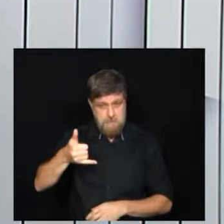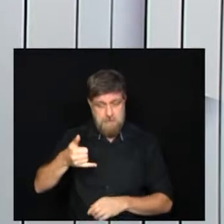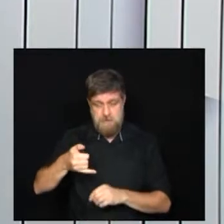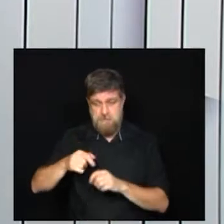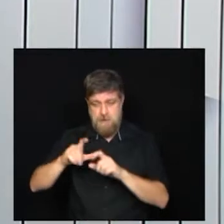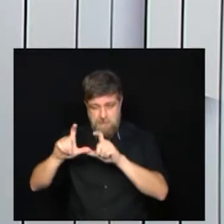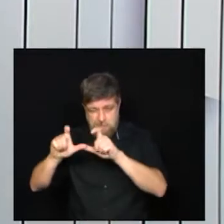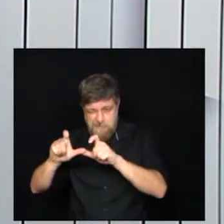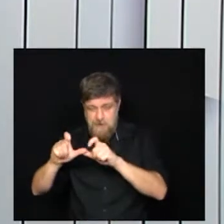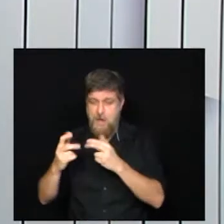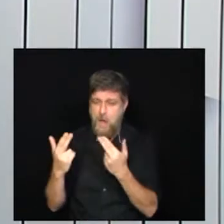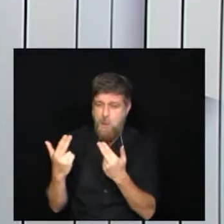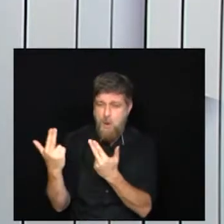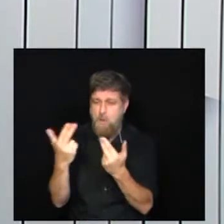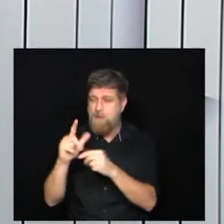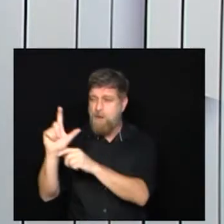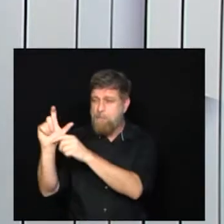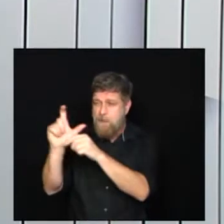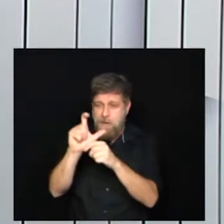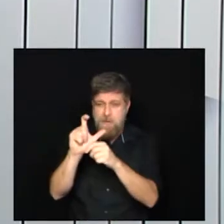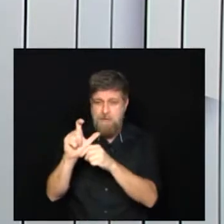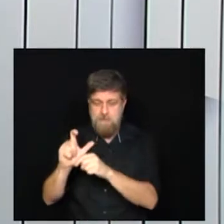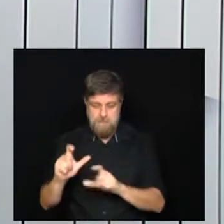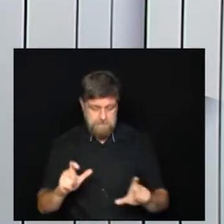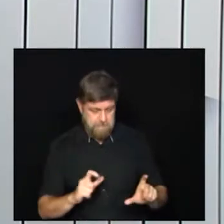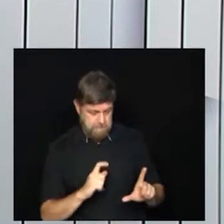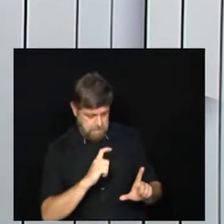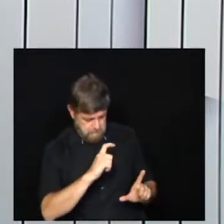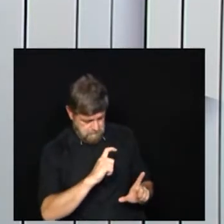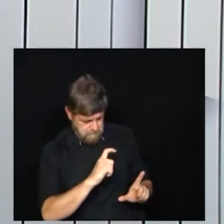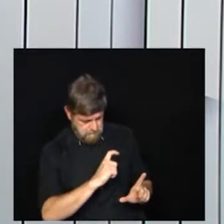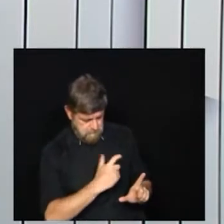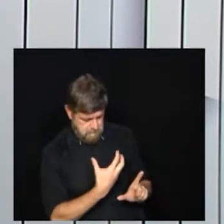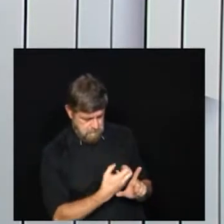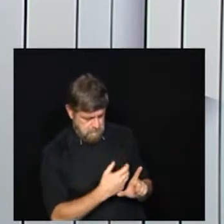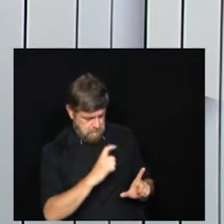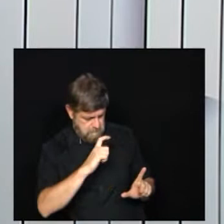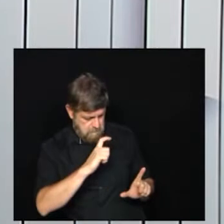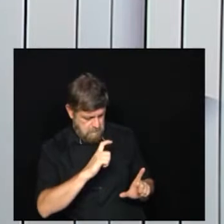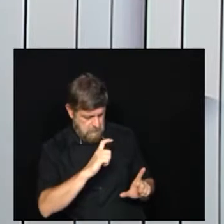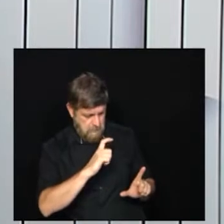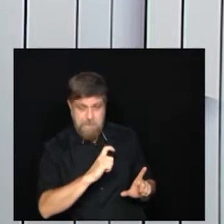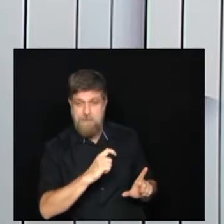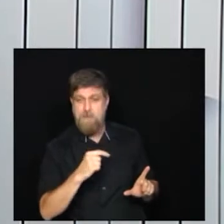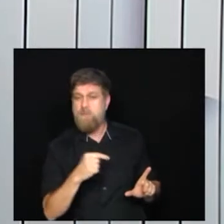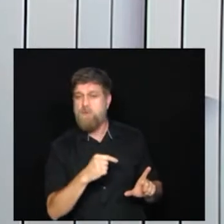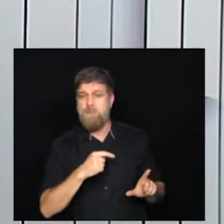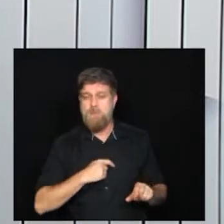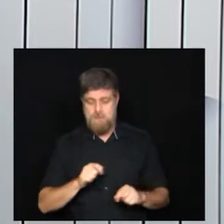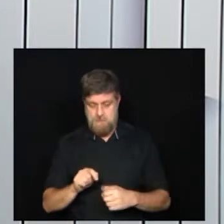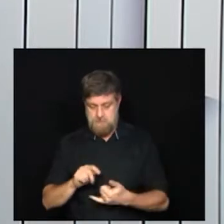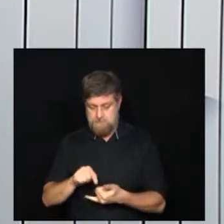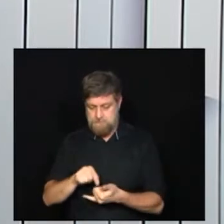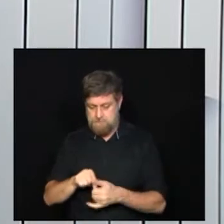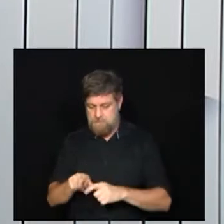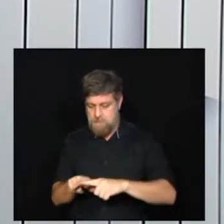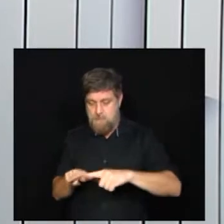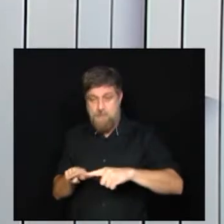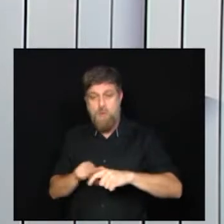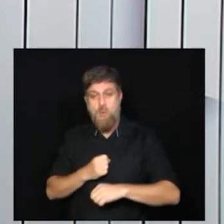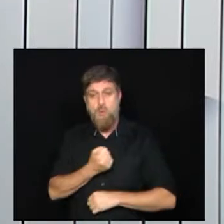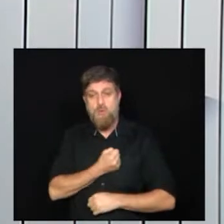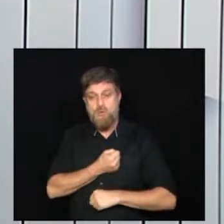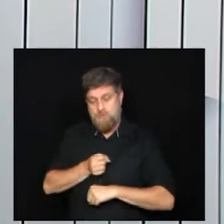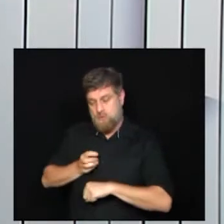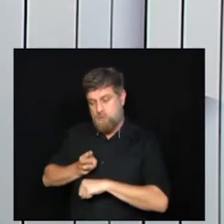abre a câmera como se você fosse tirar uma foto e você aponta para este QR Code que está aqui na sua tela. E aí já vai aparecer aí no seu celular